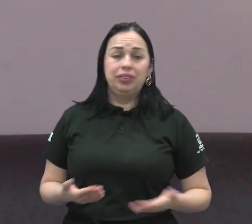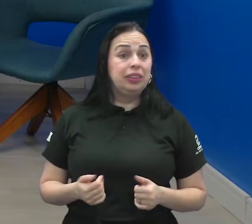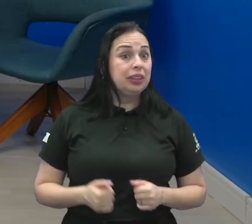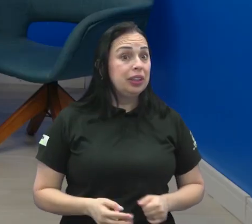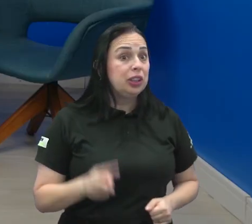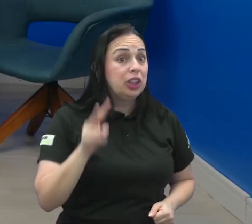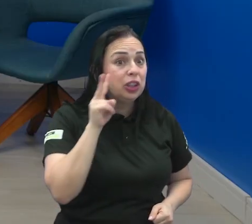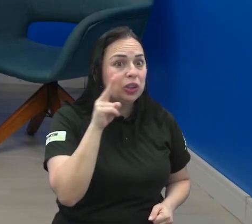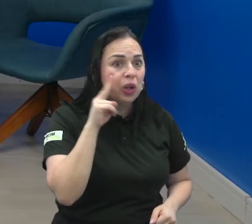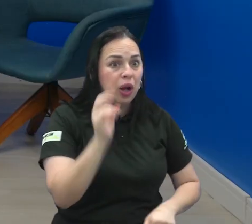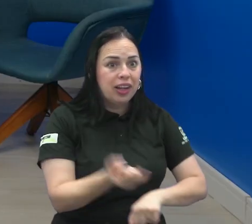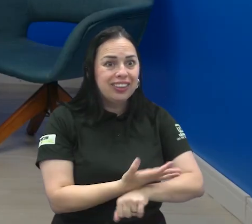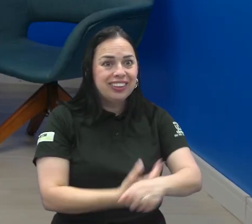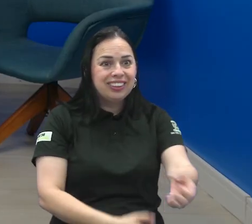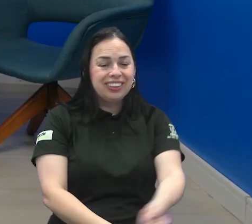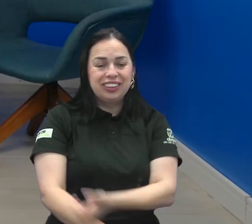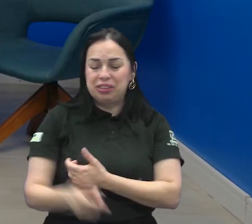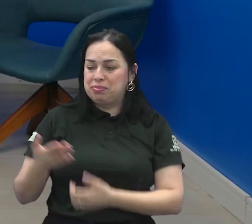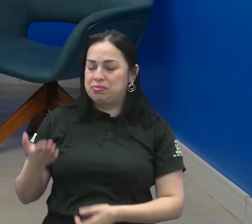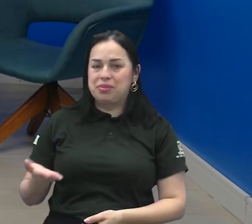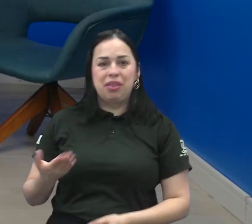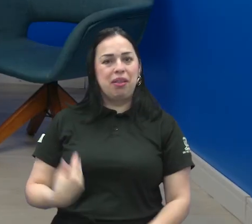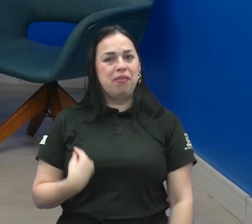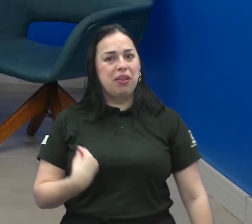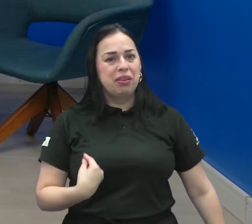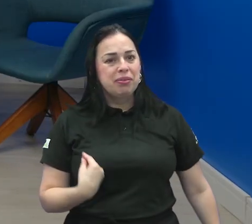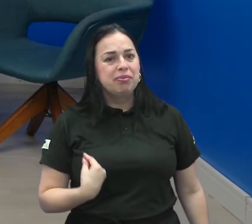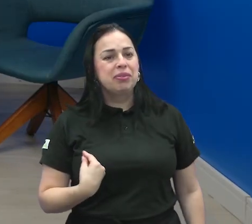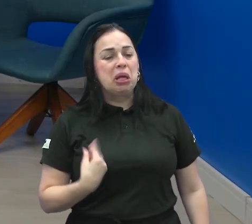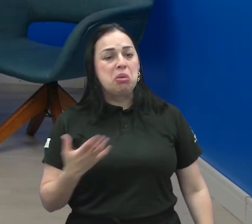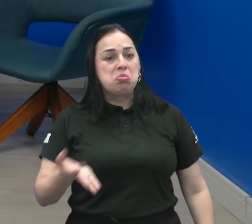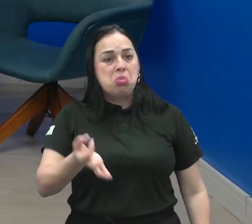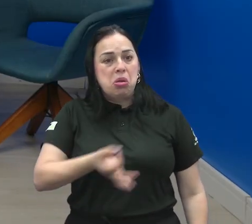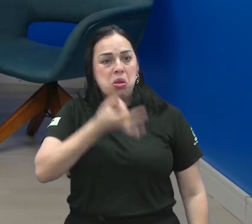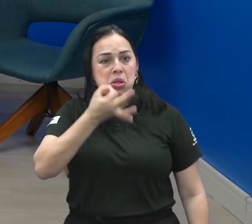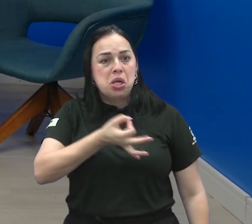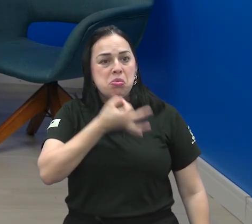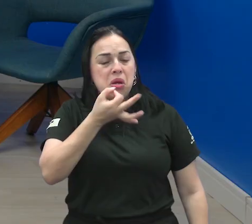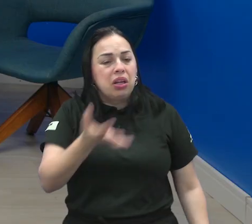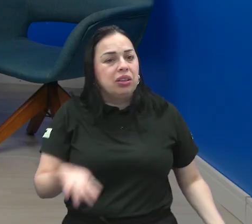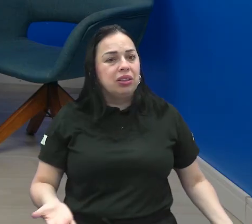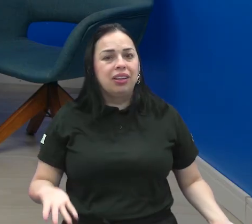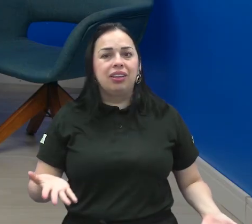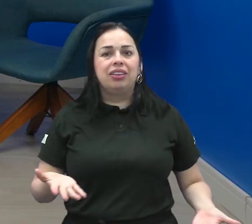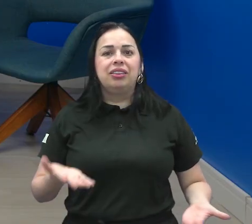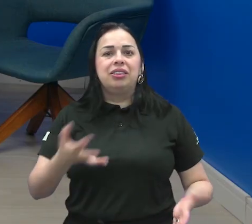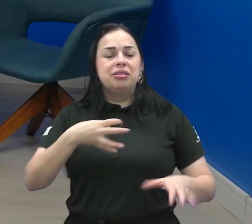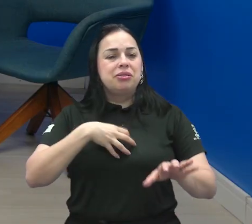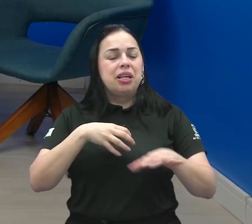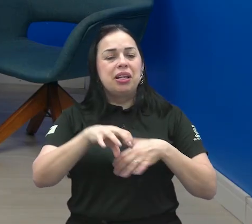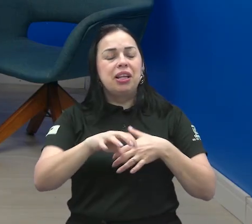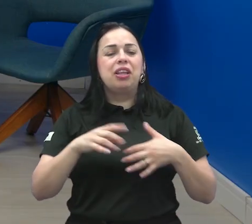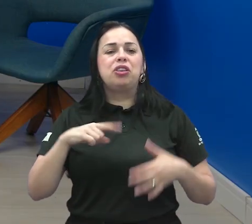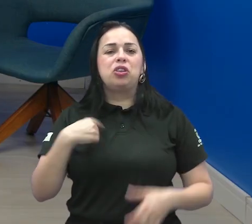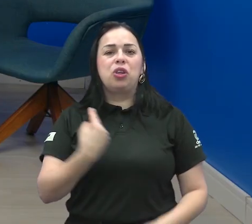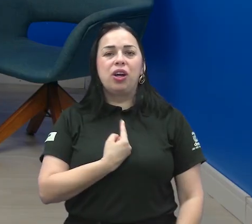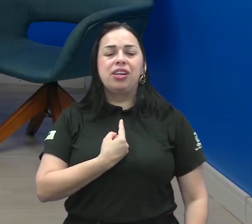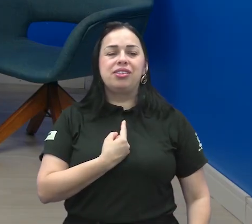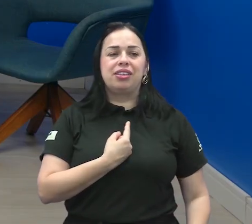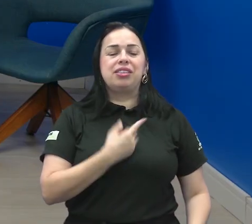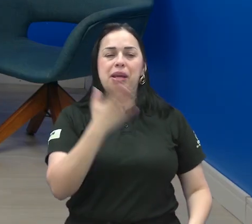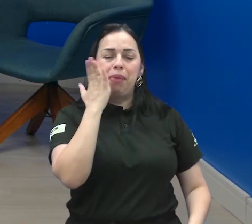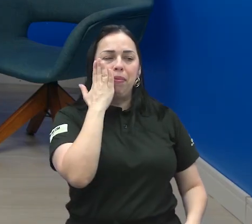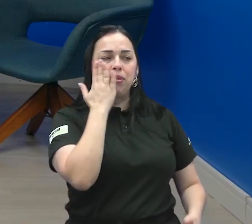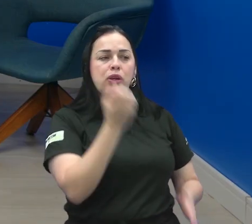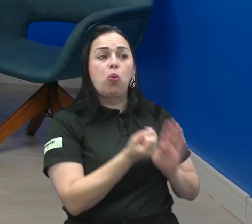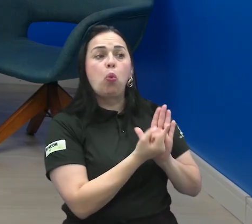próximo. Érica, que história emocionante a do seu Rubens, né? Sim. O depoimento dele humaniza todo o processo. A gente